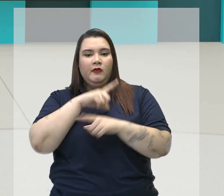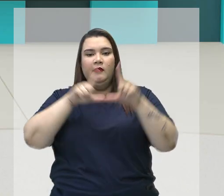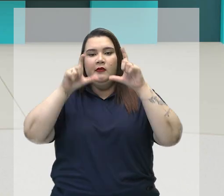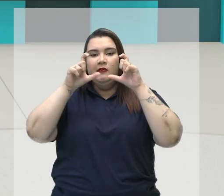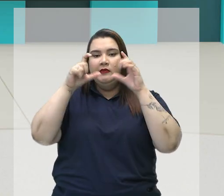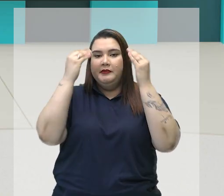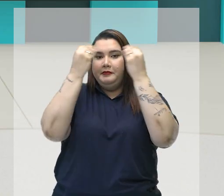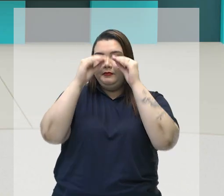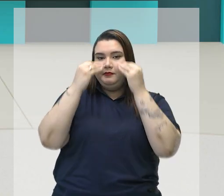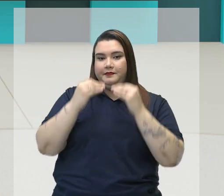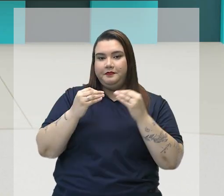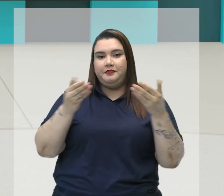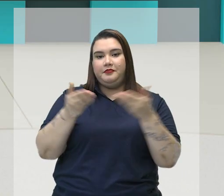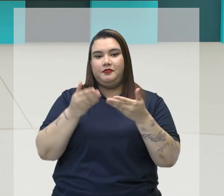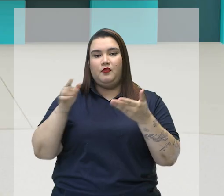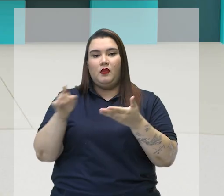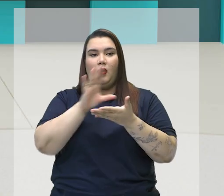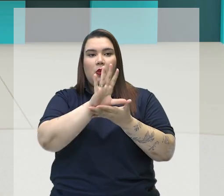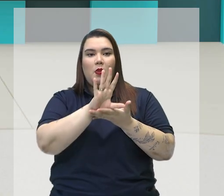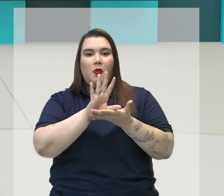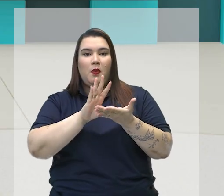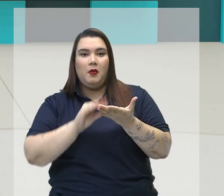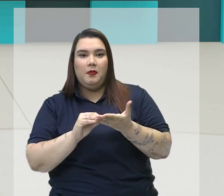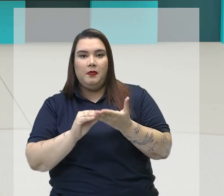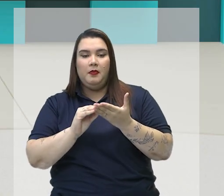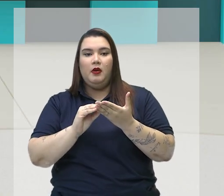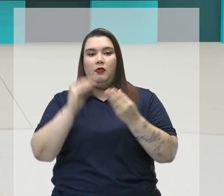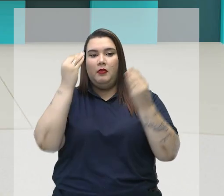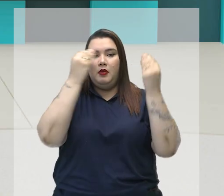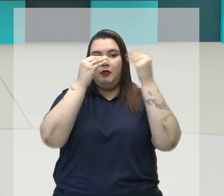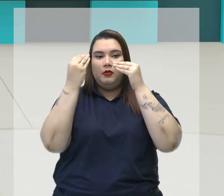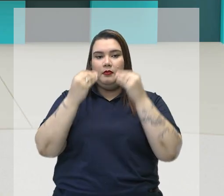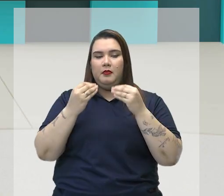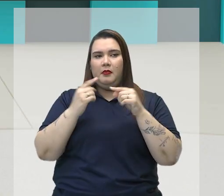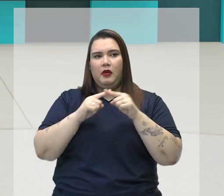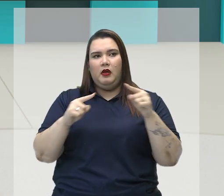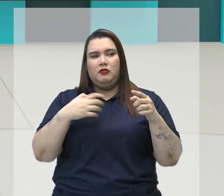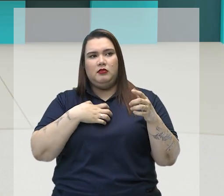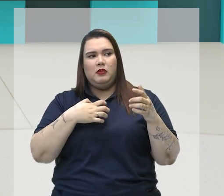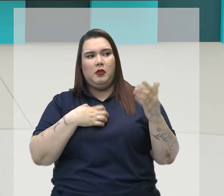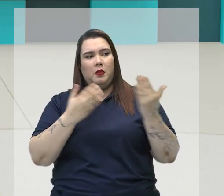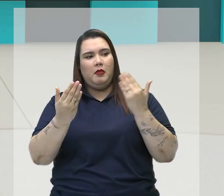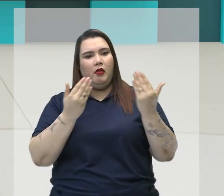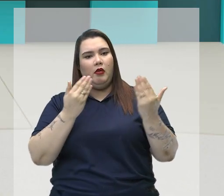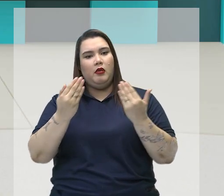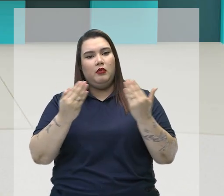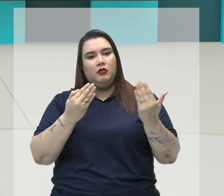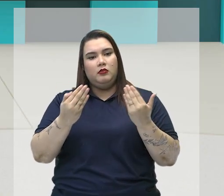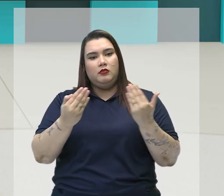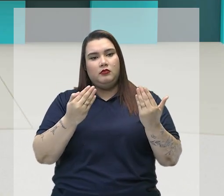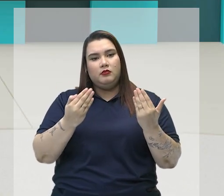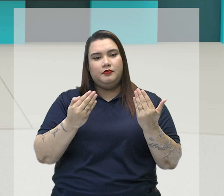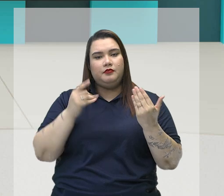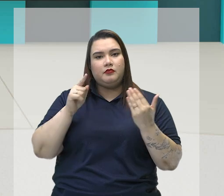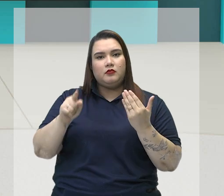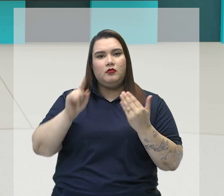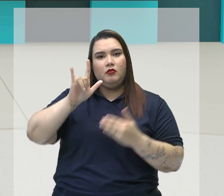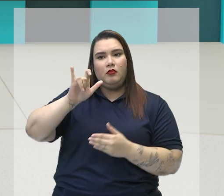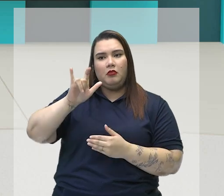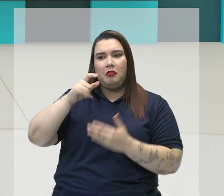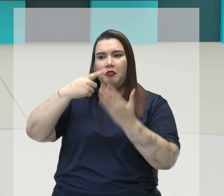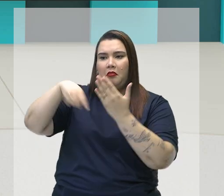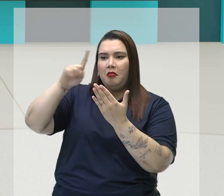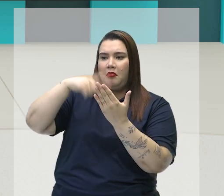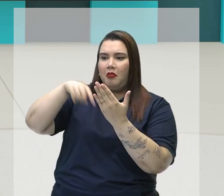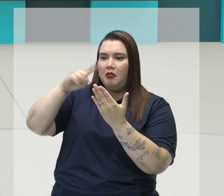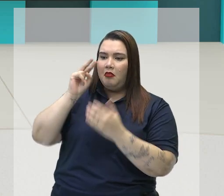Aí agora, ela usa o filtro da maquiagem. Mas depois começa a se comparar, porque lá no Reels do Instagram do